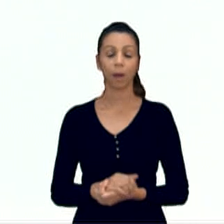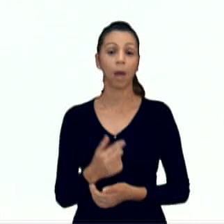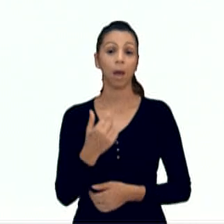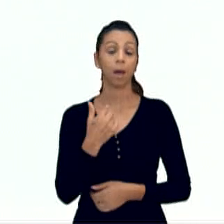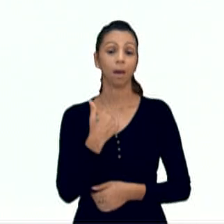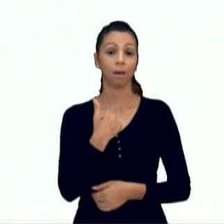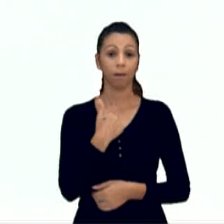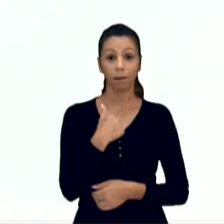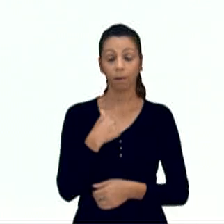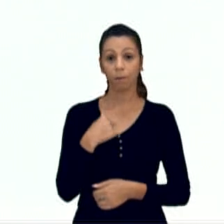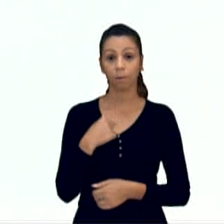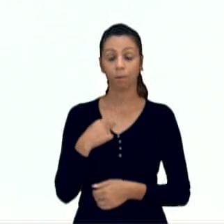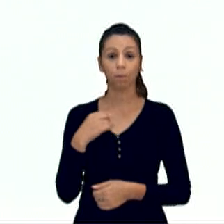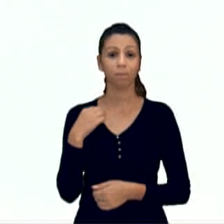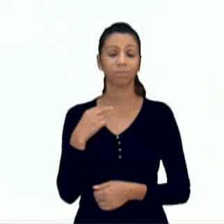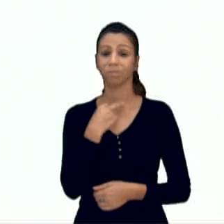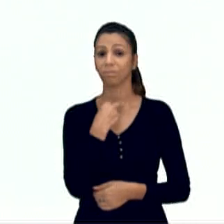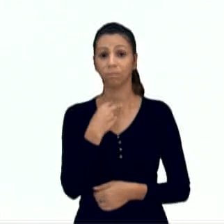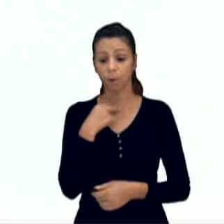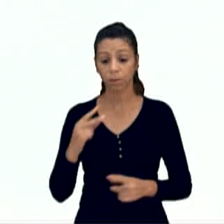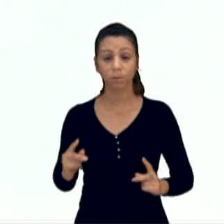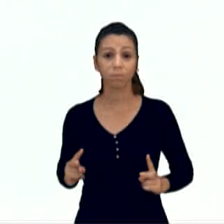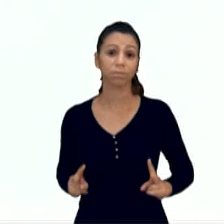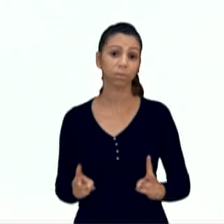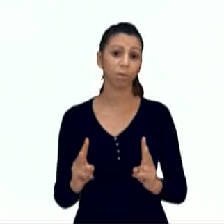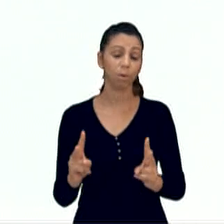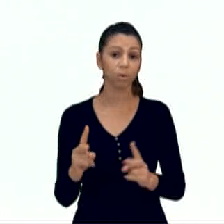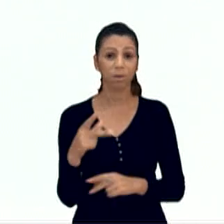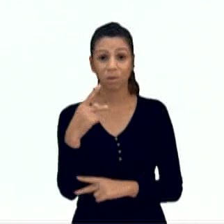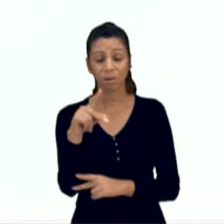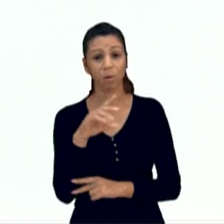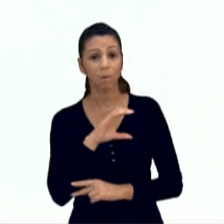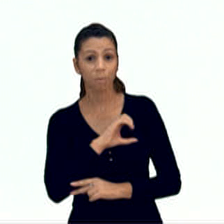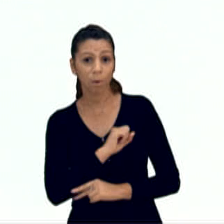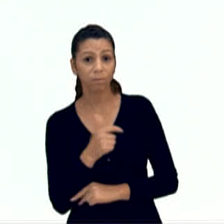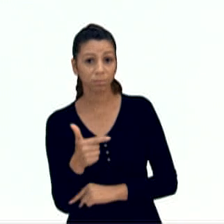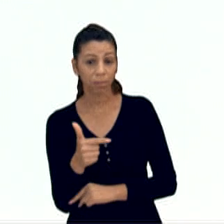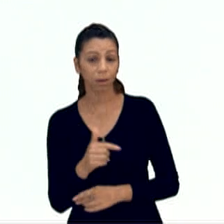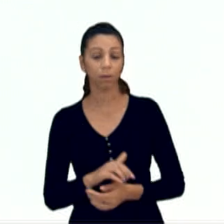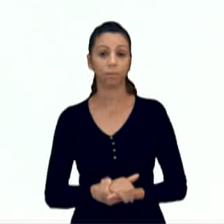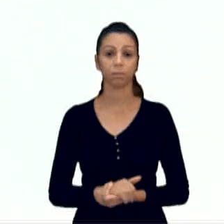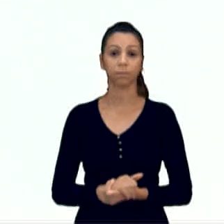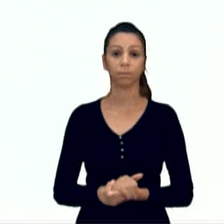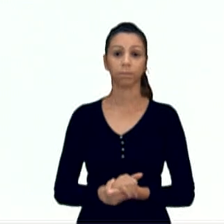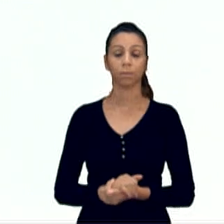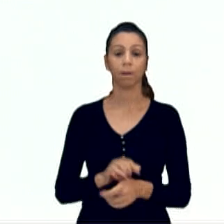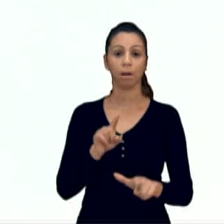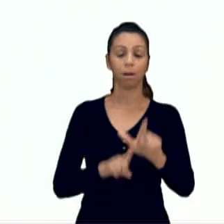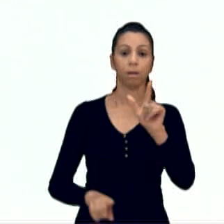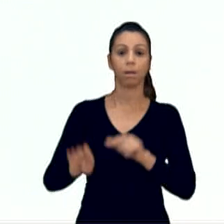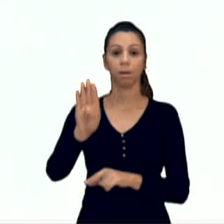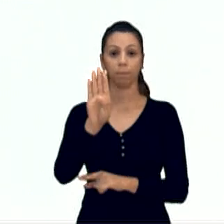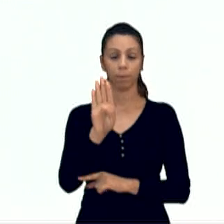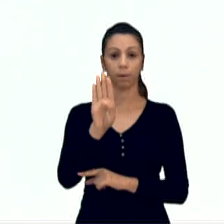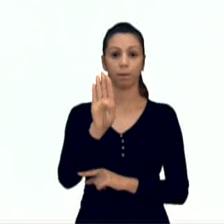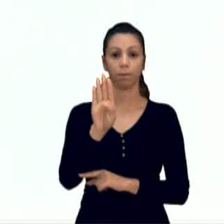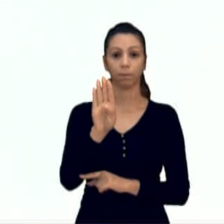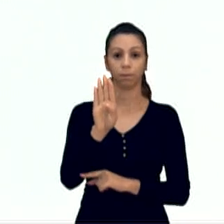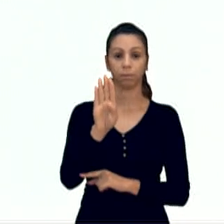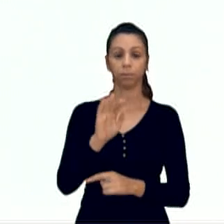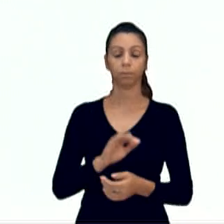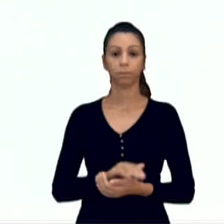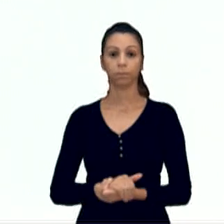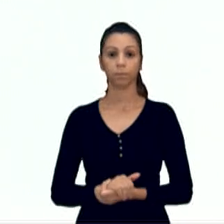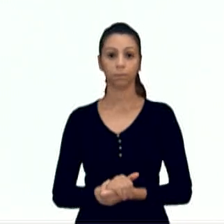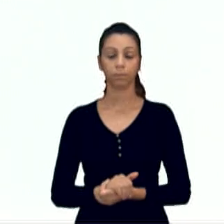posso continuar, não posso ir adiante sem o seu amor. E na letra B, he walks on, doesn't look